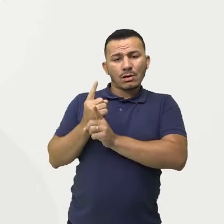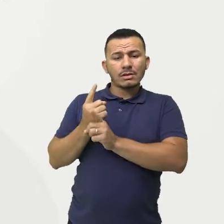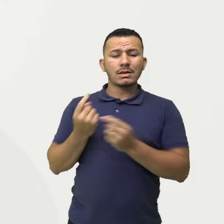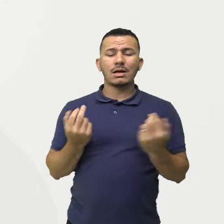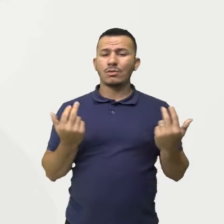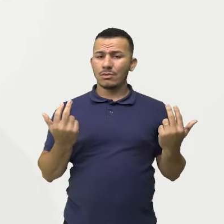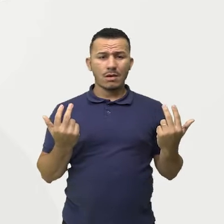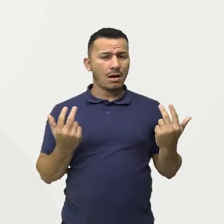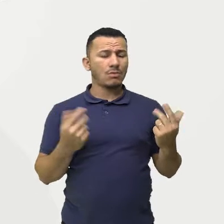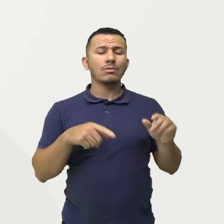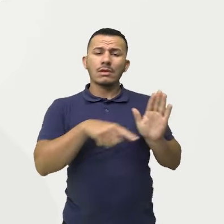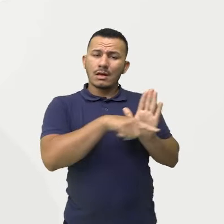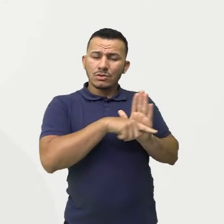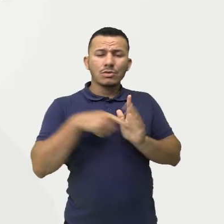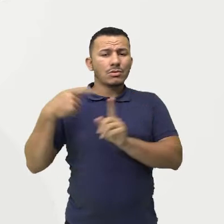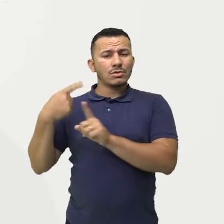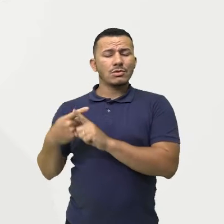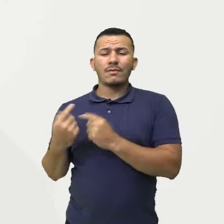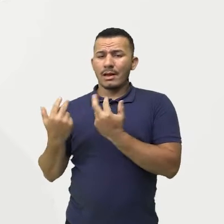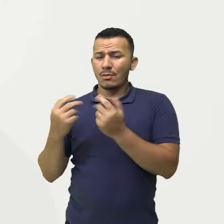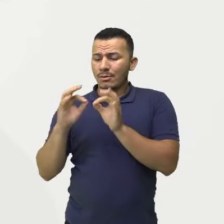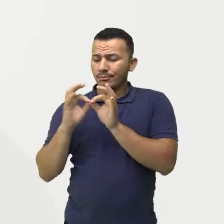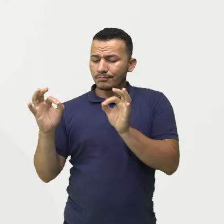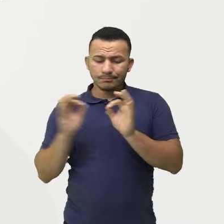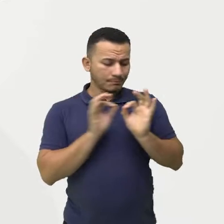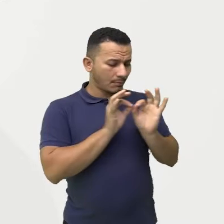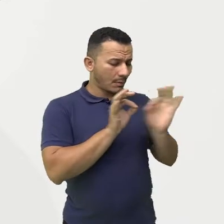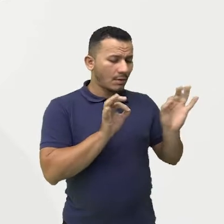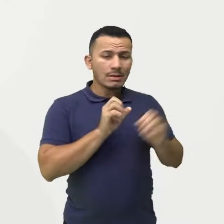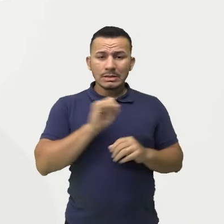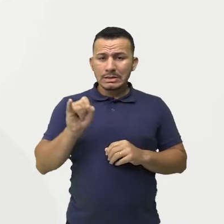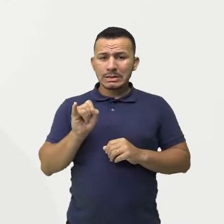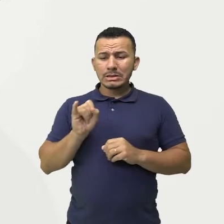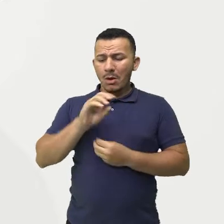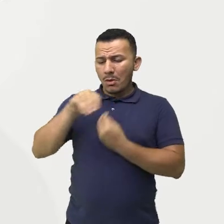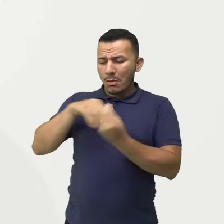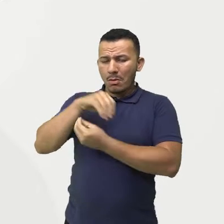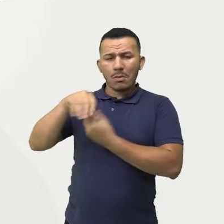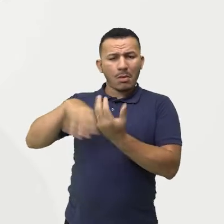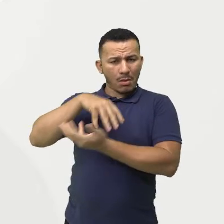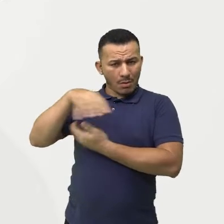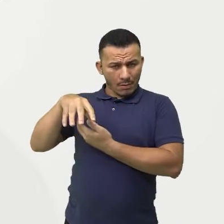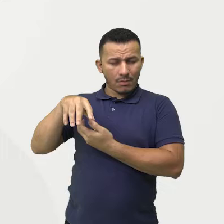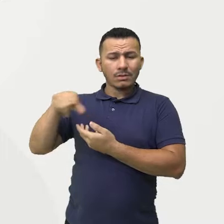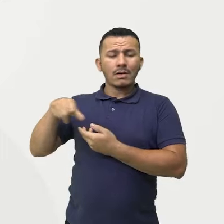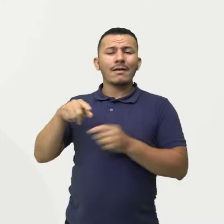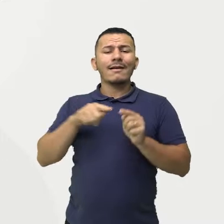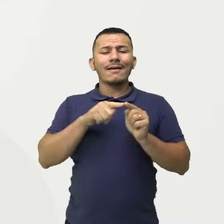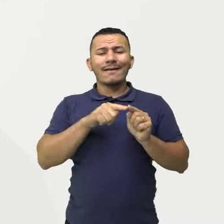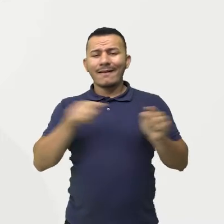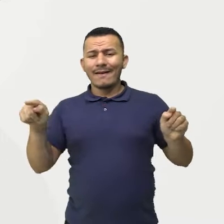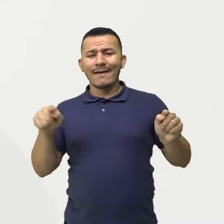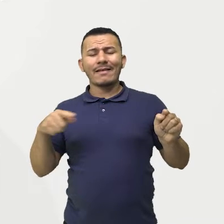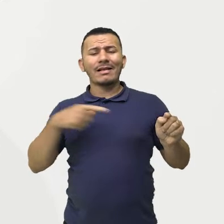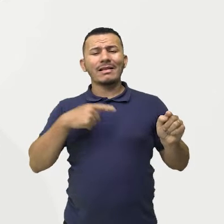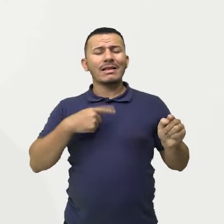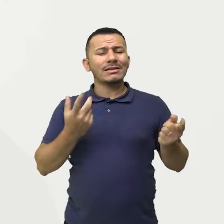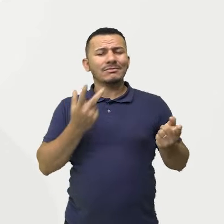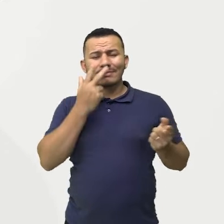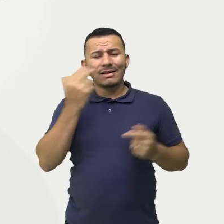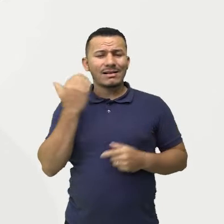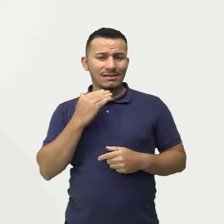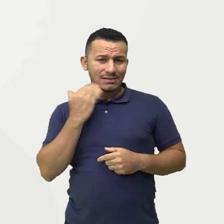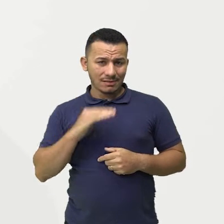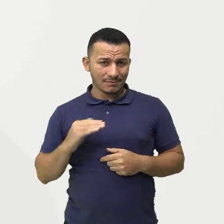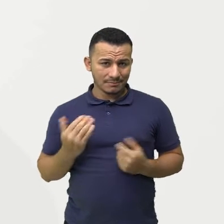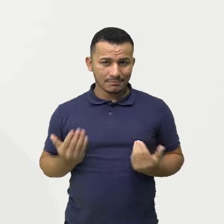mesma distância. E se você não mantiver essa ideia de mesmo espaço em relação à origem, a tua reta vai ficar muito